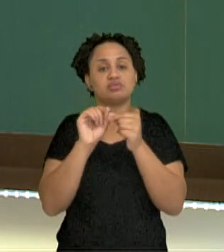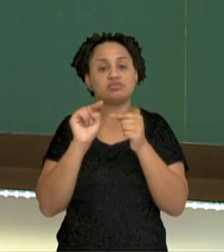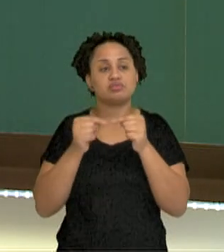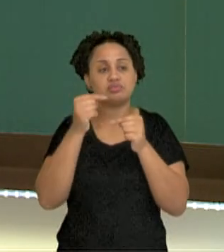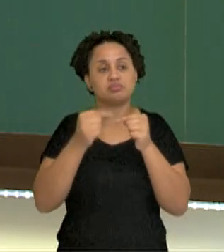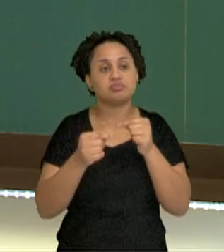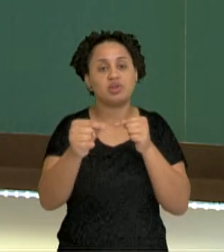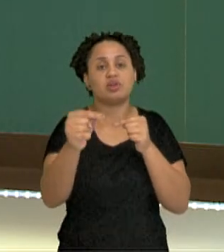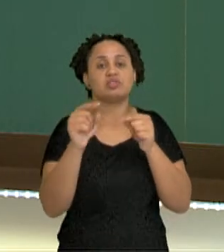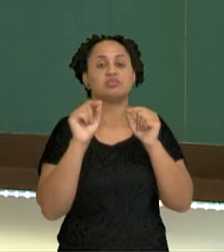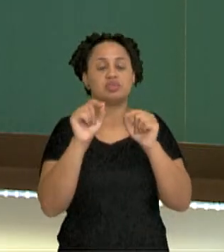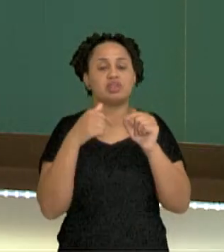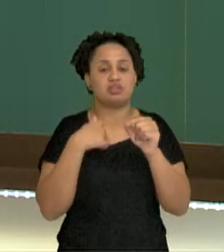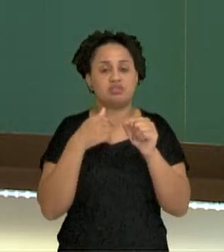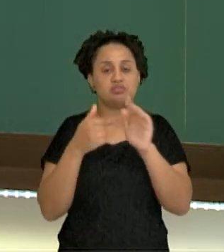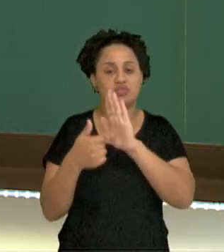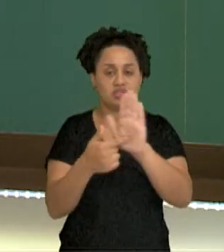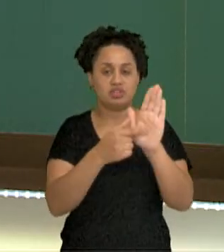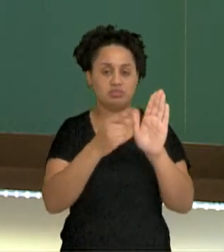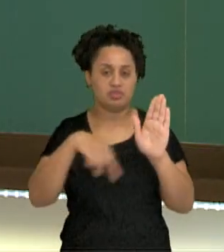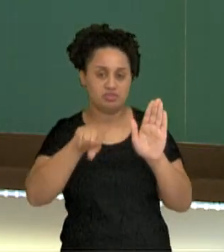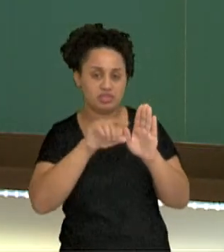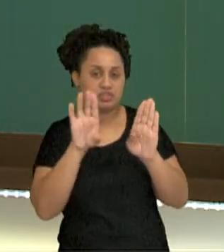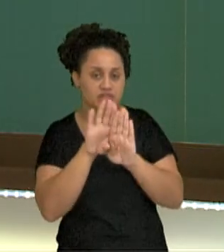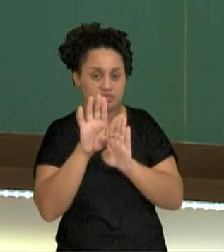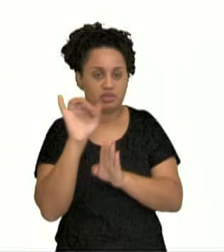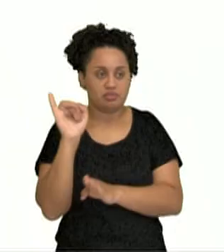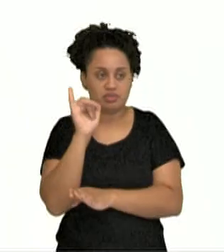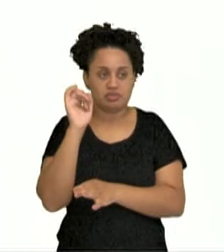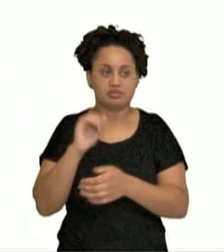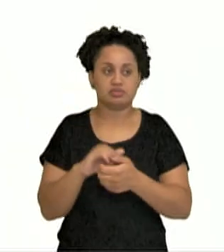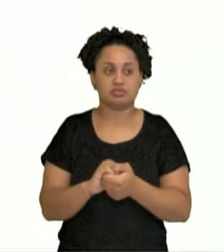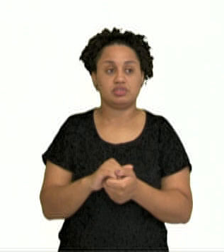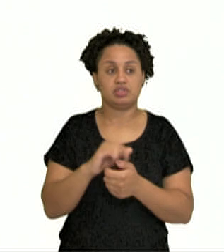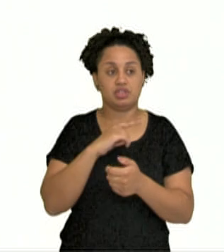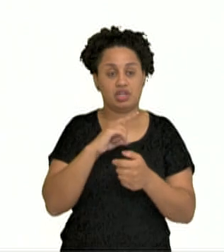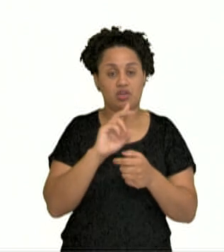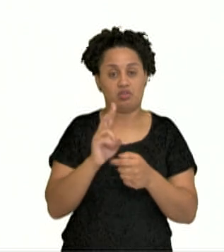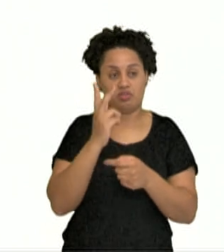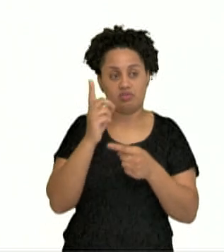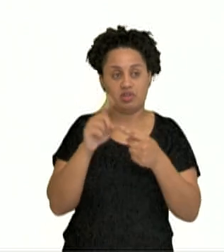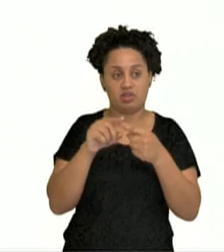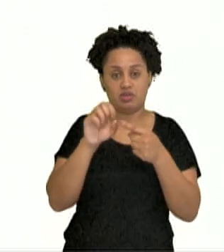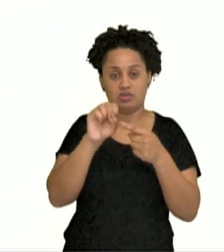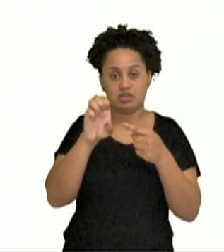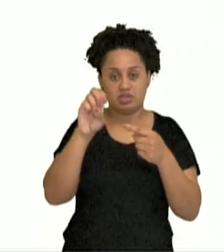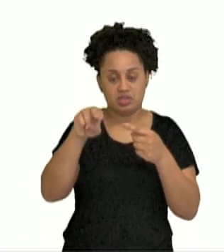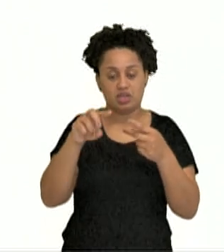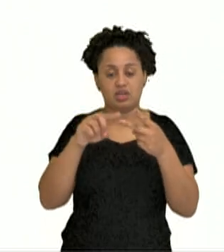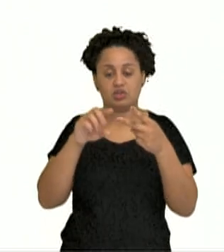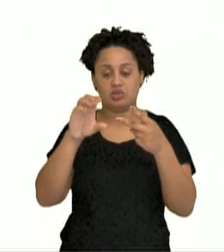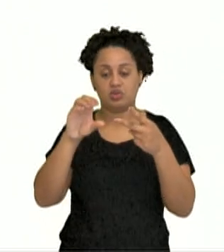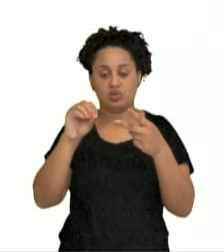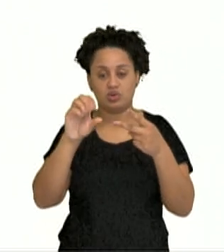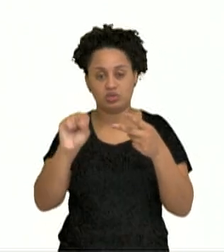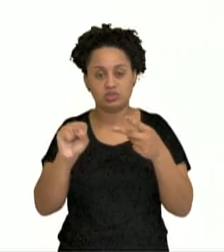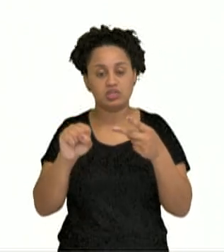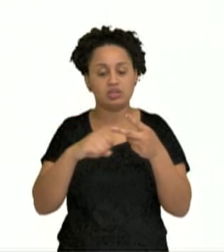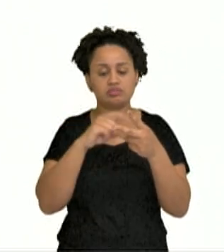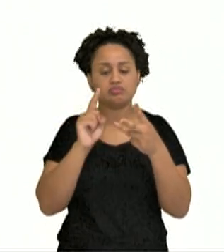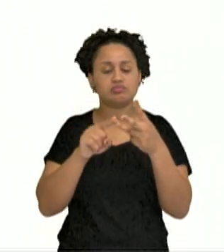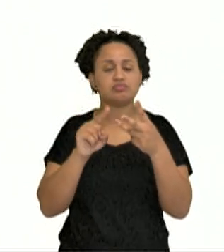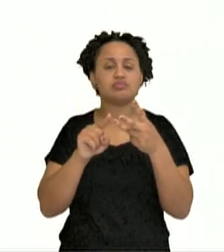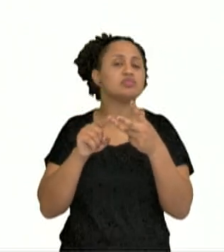próxima relação que eu passei aqui para vocês, que também é muito importante. Então, você tem o valor de seno e tem o valor do cosseno de um